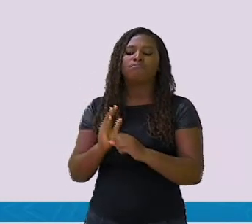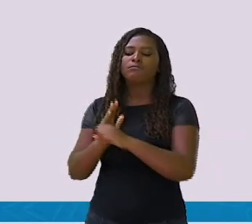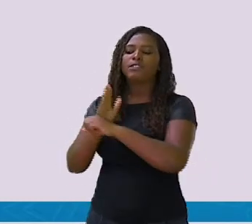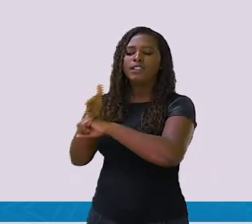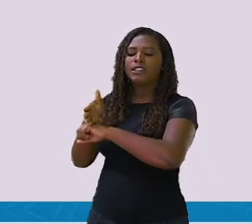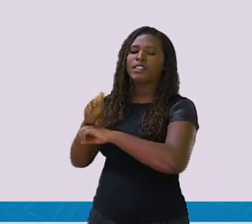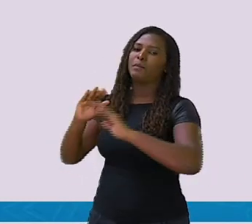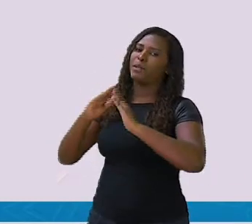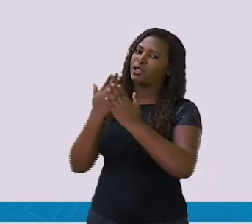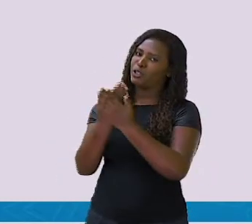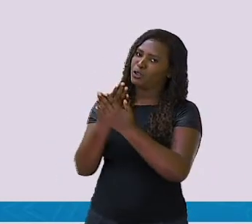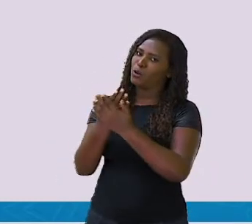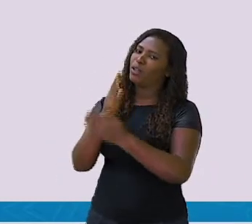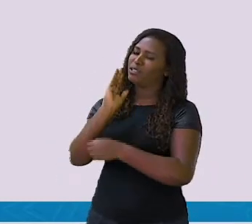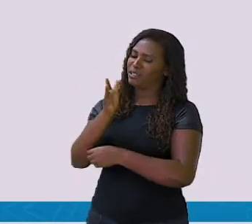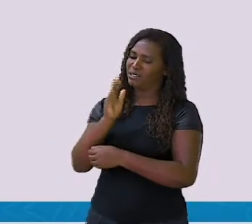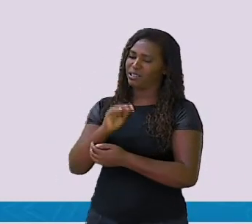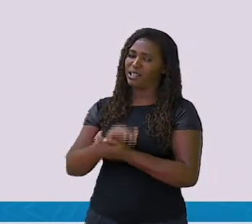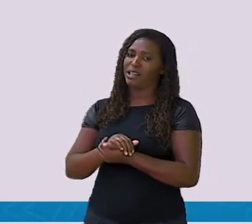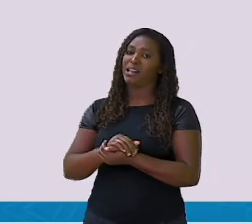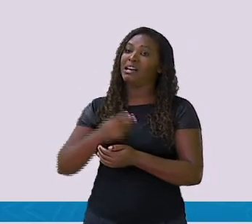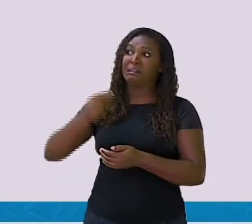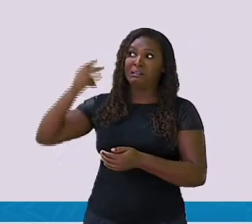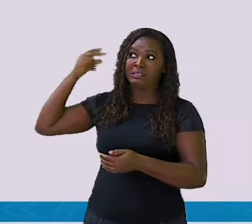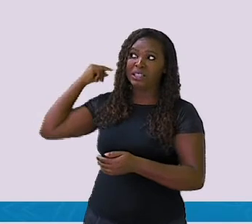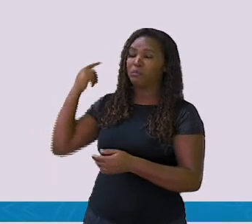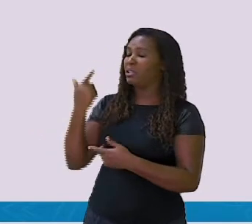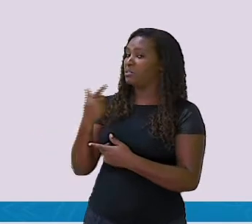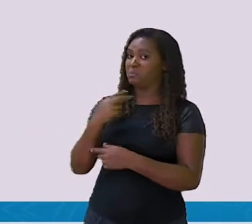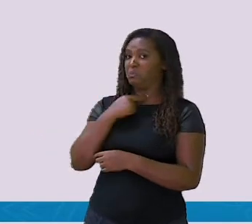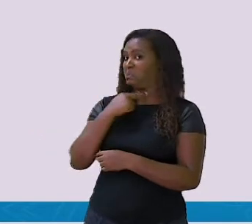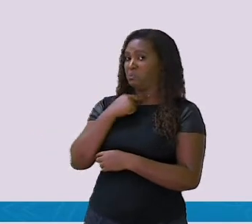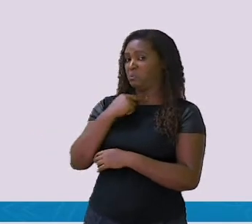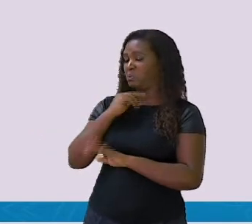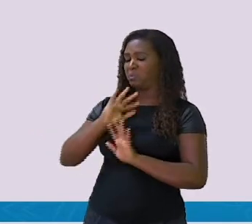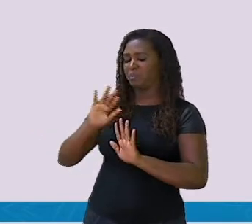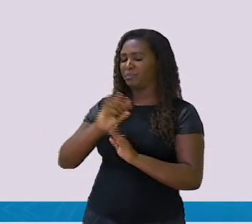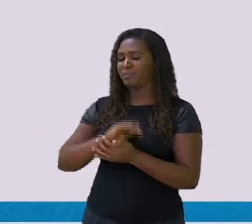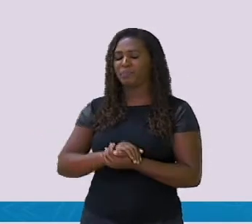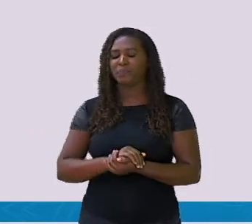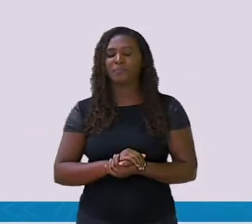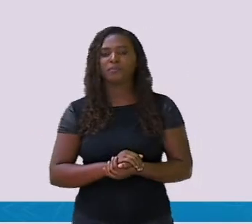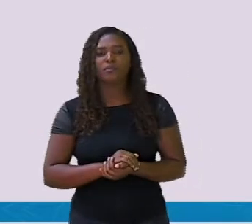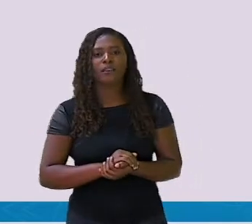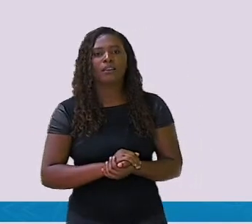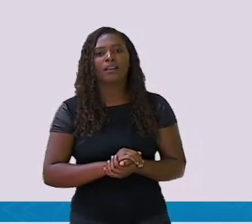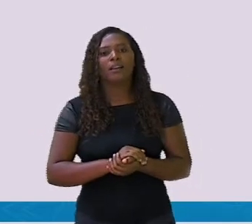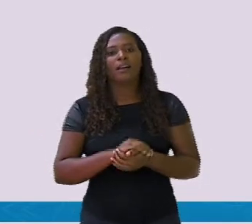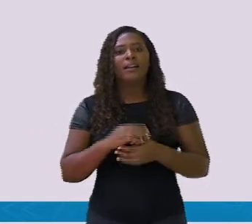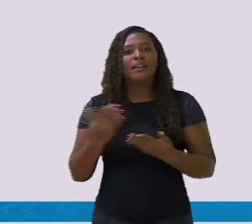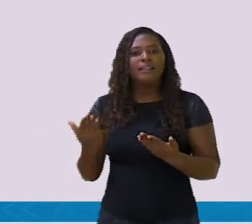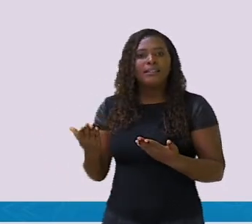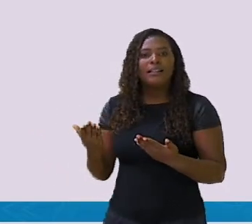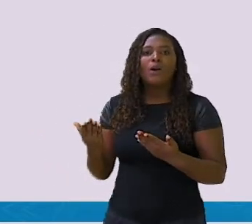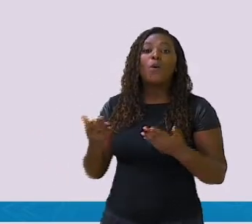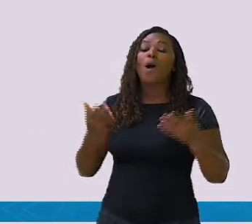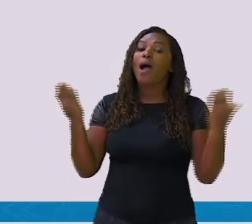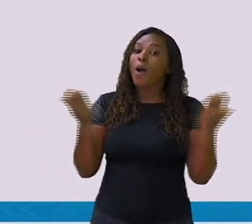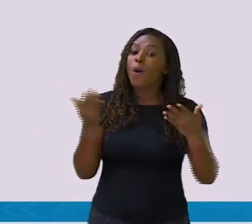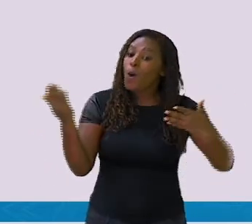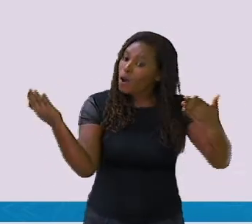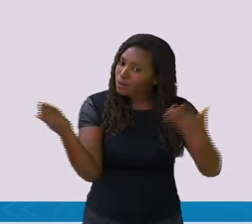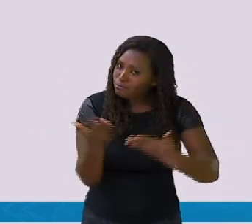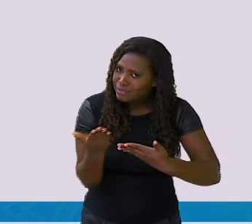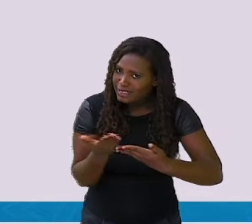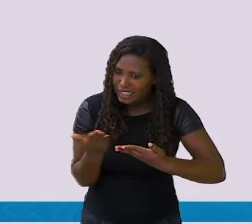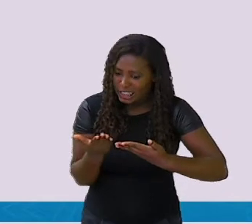Então, um pouquinho mais adentrando a Idade Moderna, nós percebemos que o desenvolvimento dessa instituição, né, das instituições de escola,